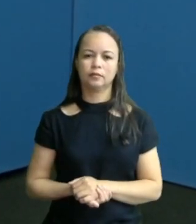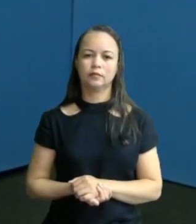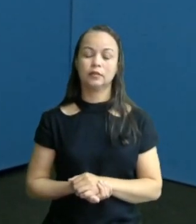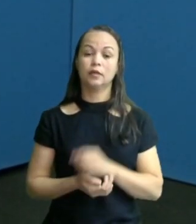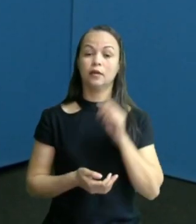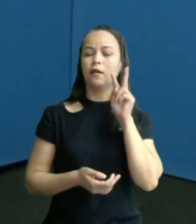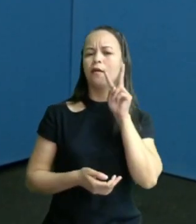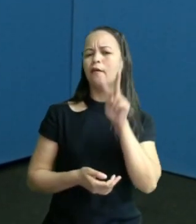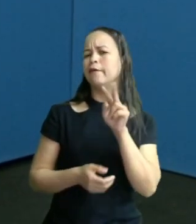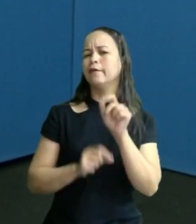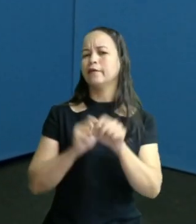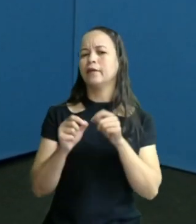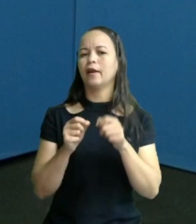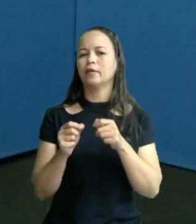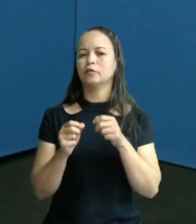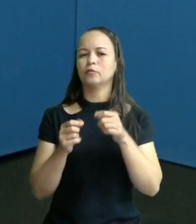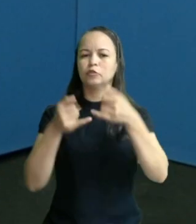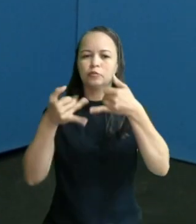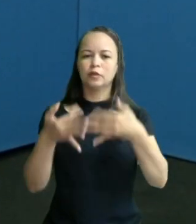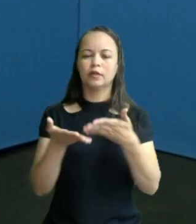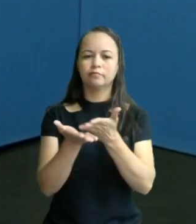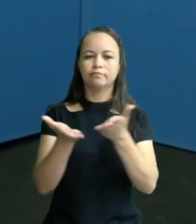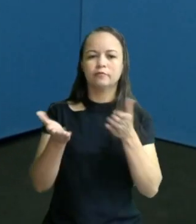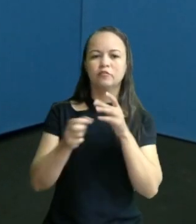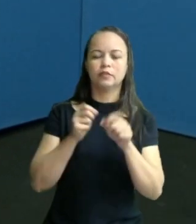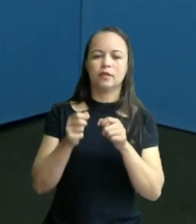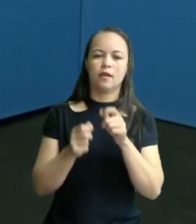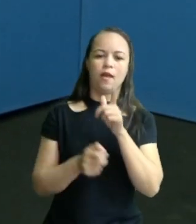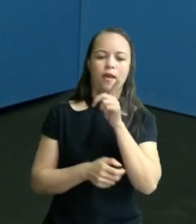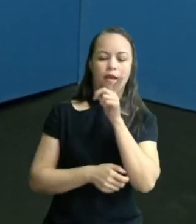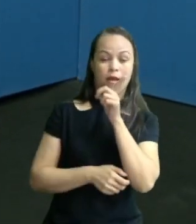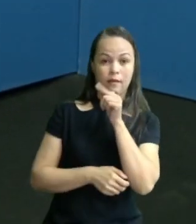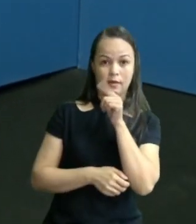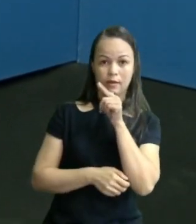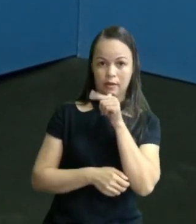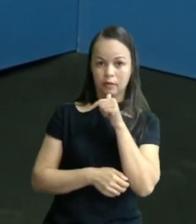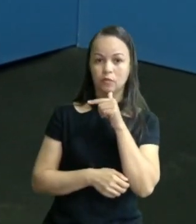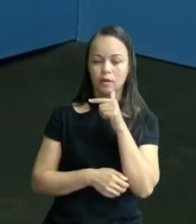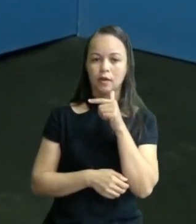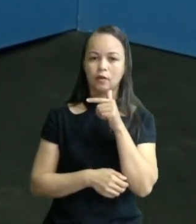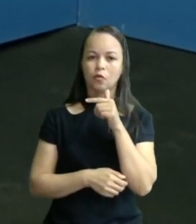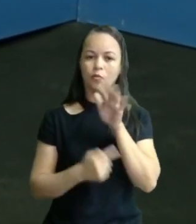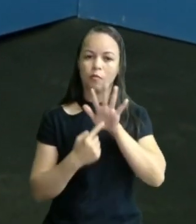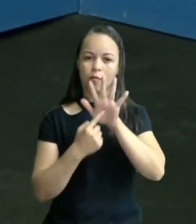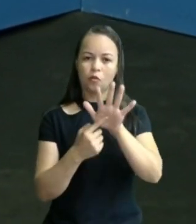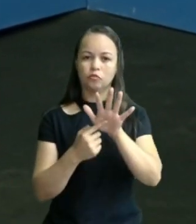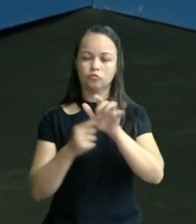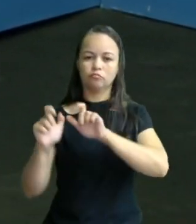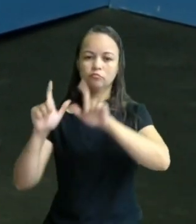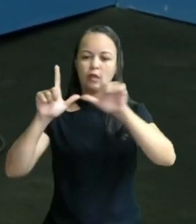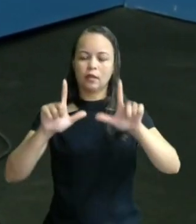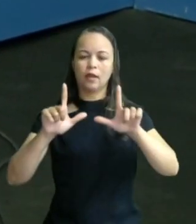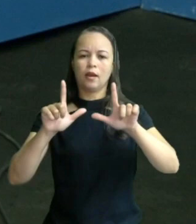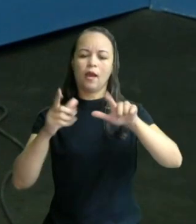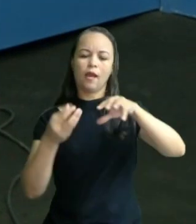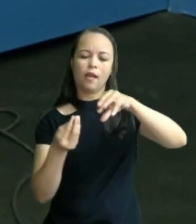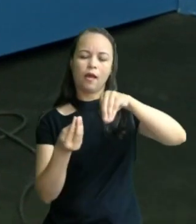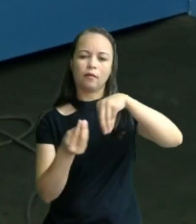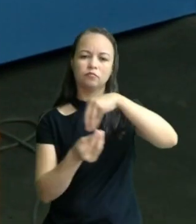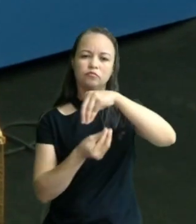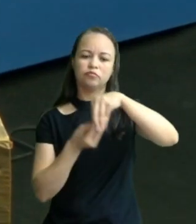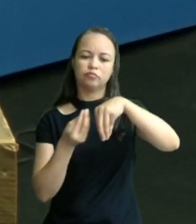E aí, como eu falei para vocês, né, a água, ela, como estava ali na tela, ela dissolve, ela